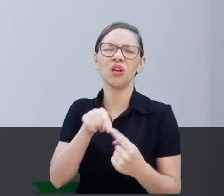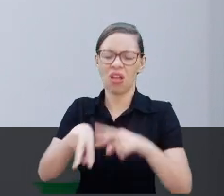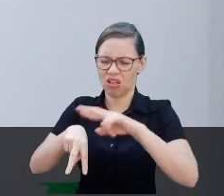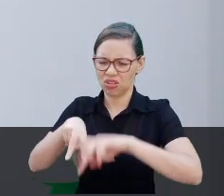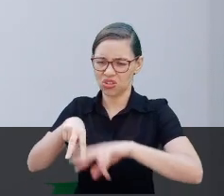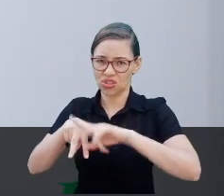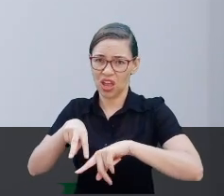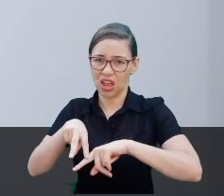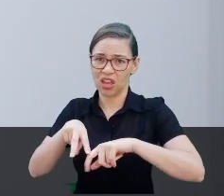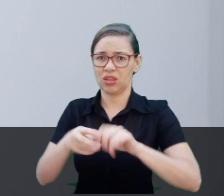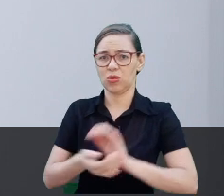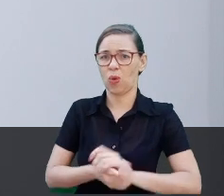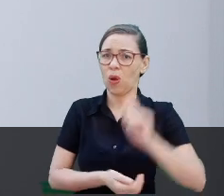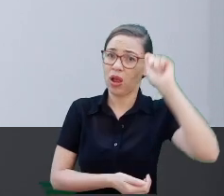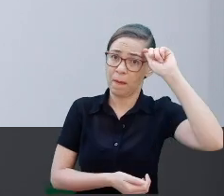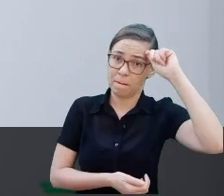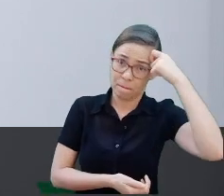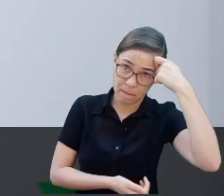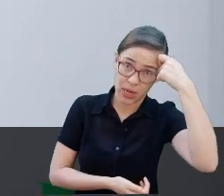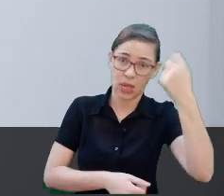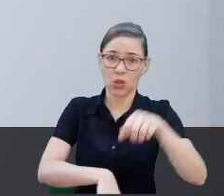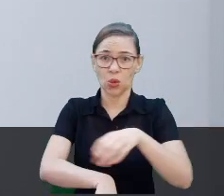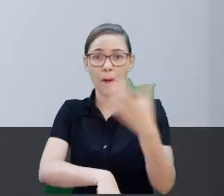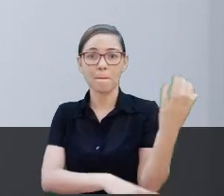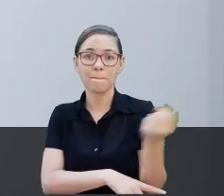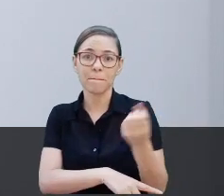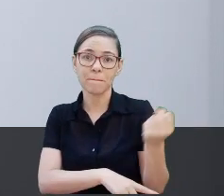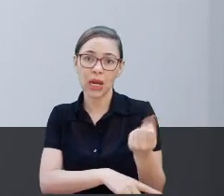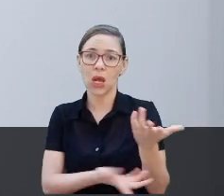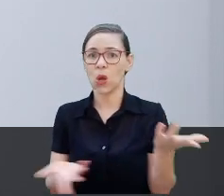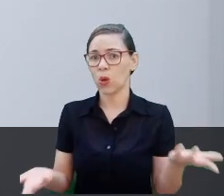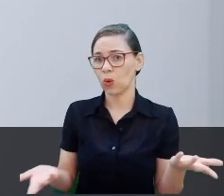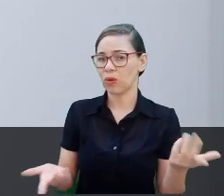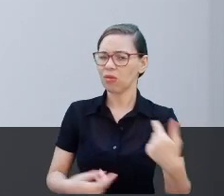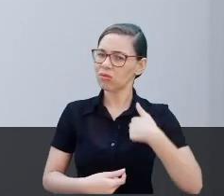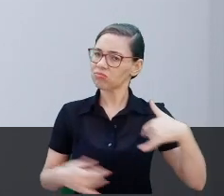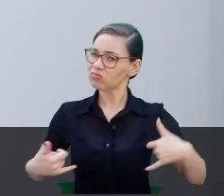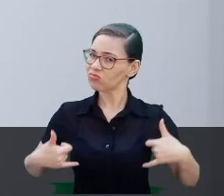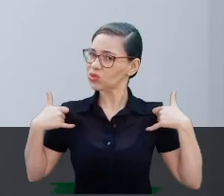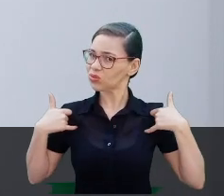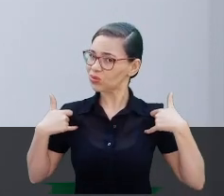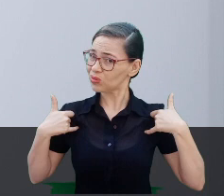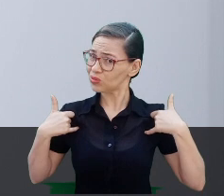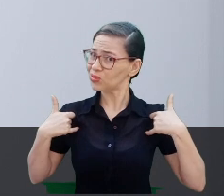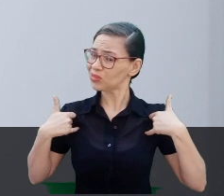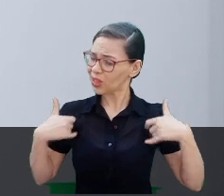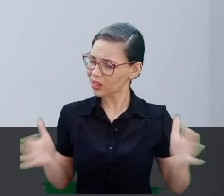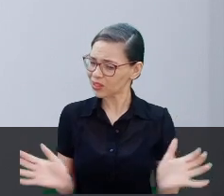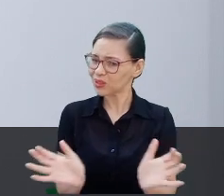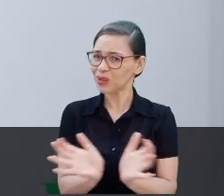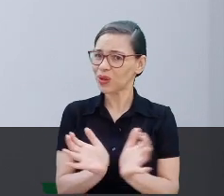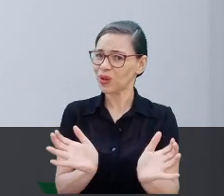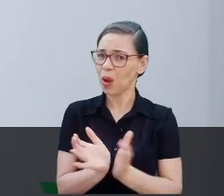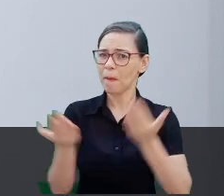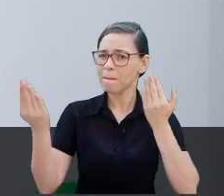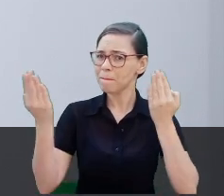contemplar todas as pessoas, independente de gênero, raça, sexualidade, e é o trabalho que a gente faz na saúde mental. Então estar nesse trabalho me gera